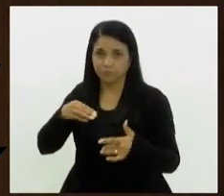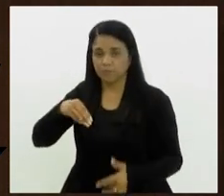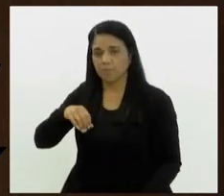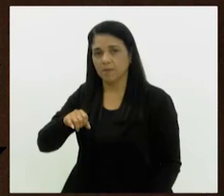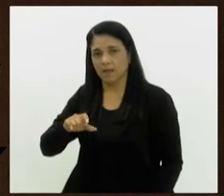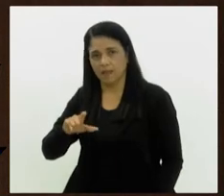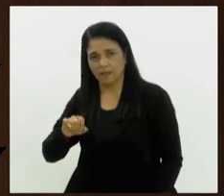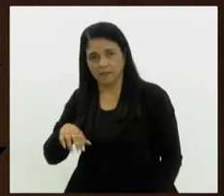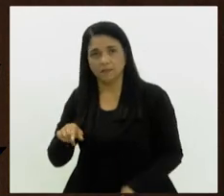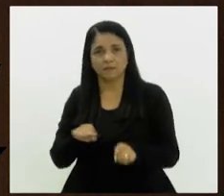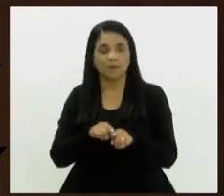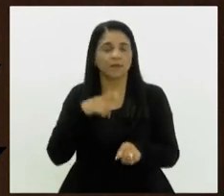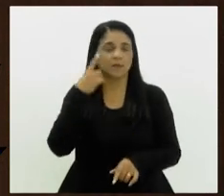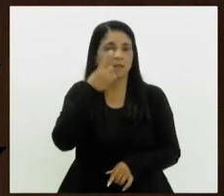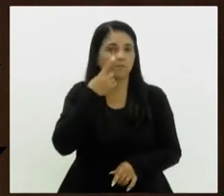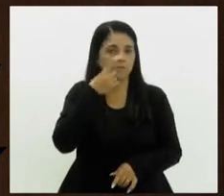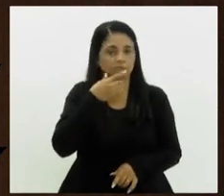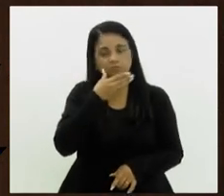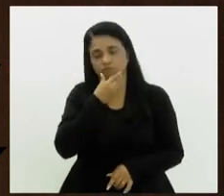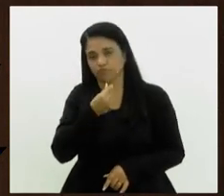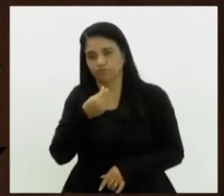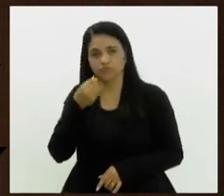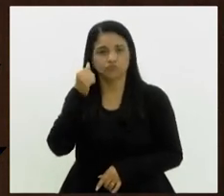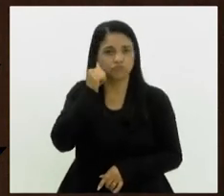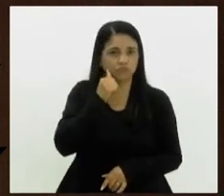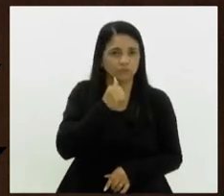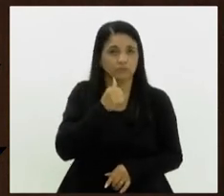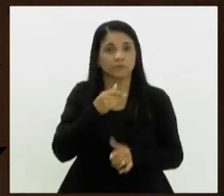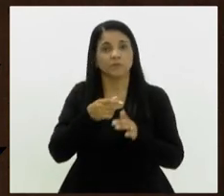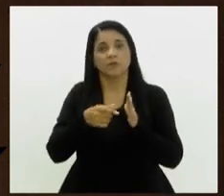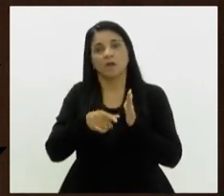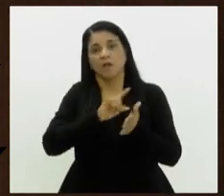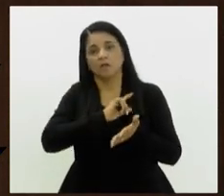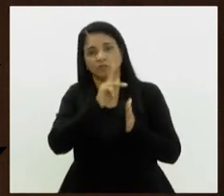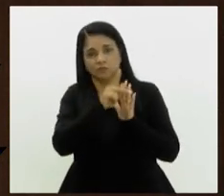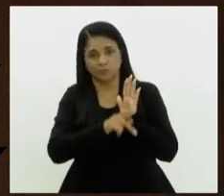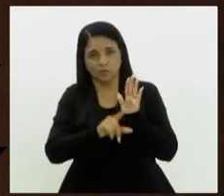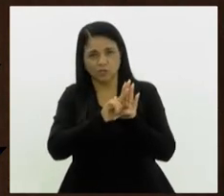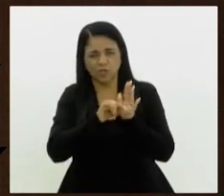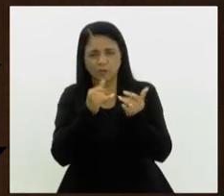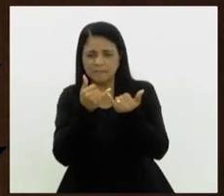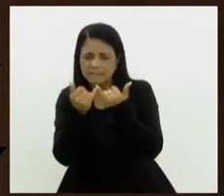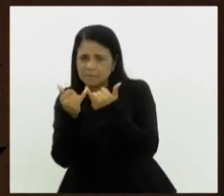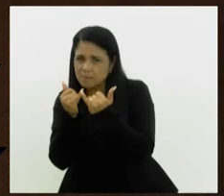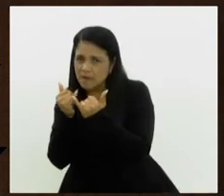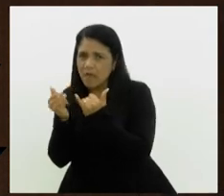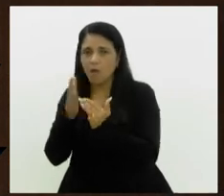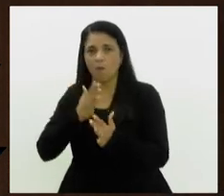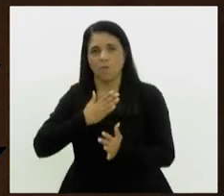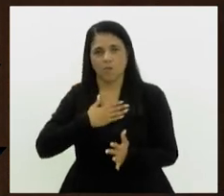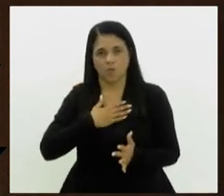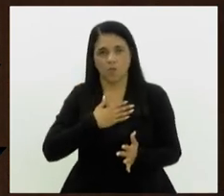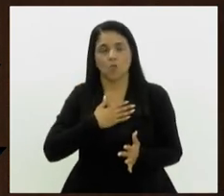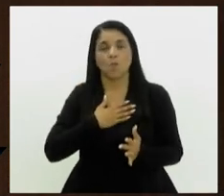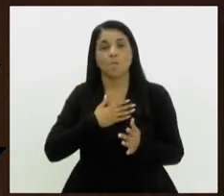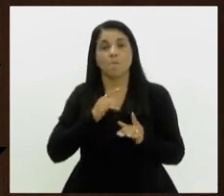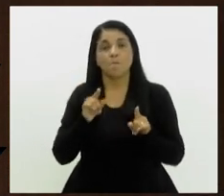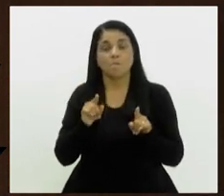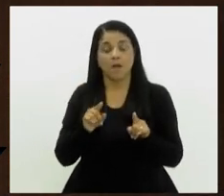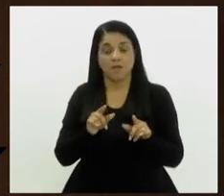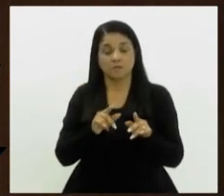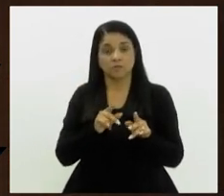as deputadas e deputados que tinham um projeto anterior que realmente era similar, mas a gente deixou